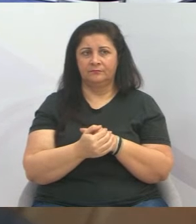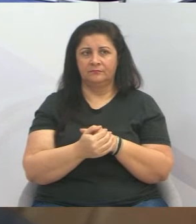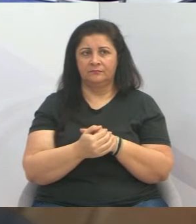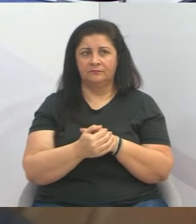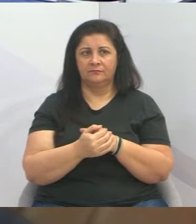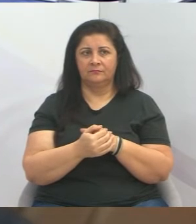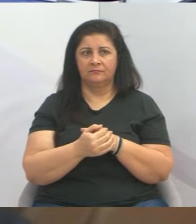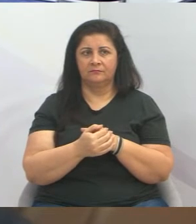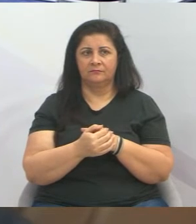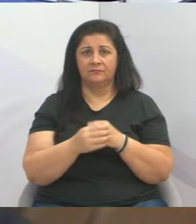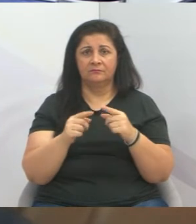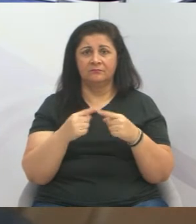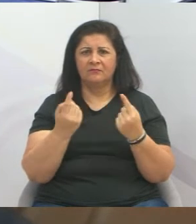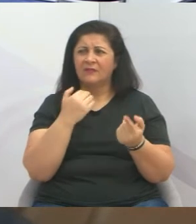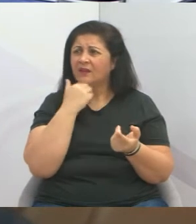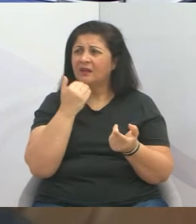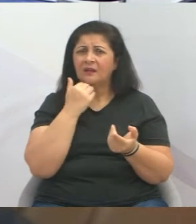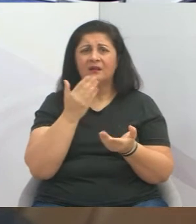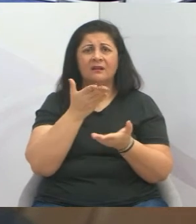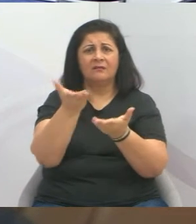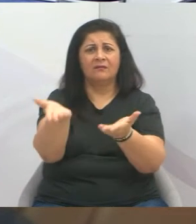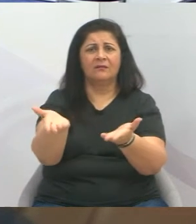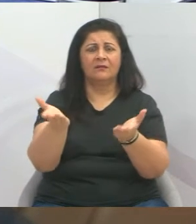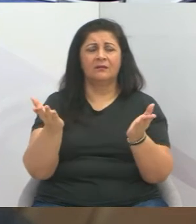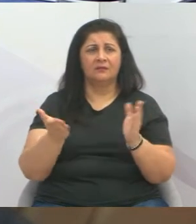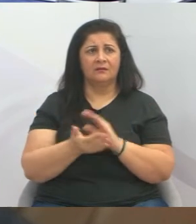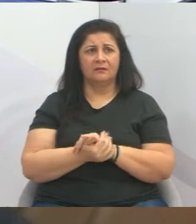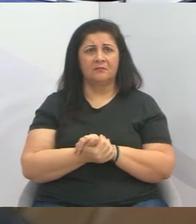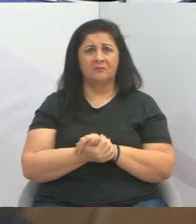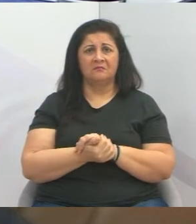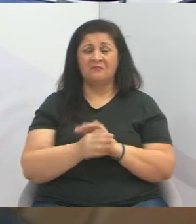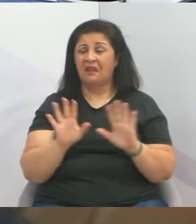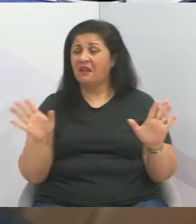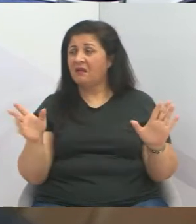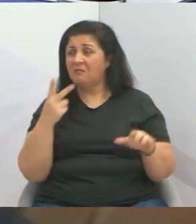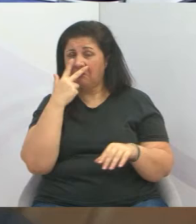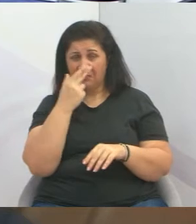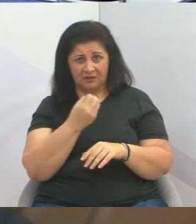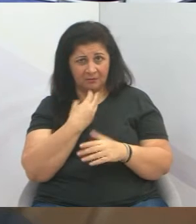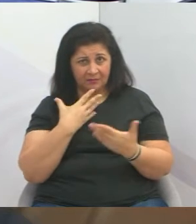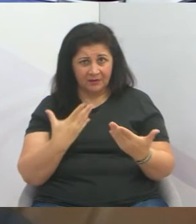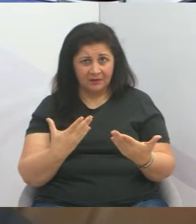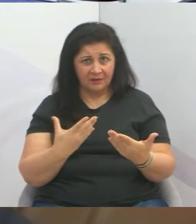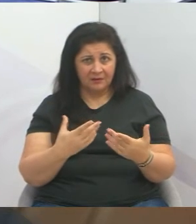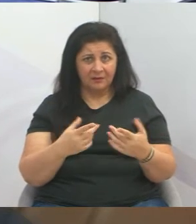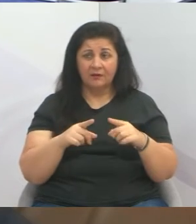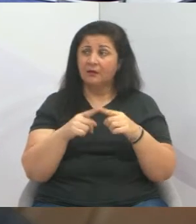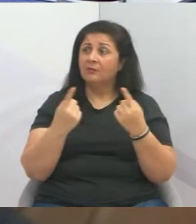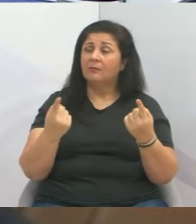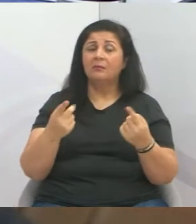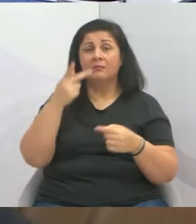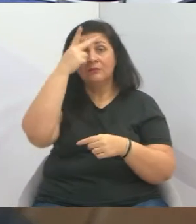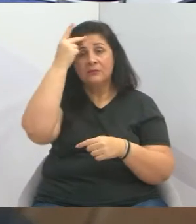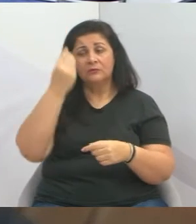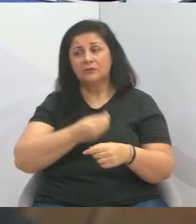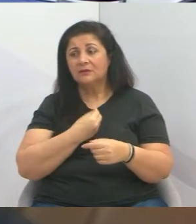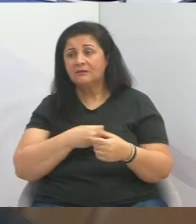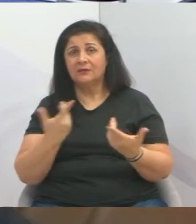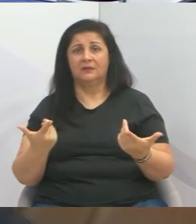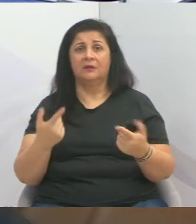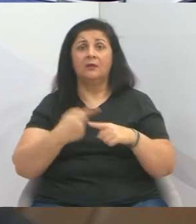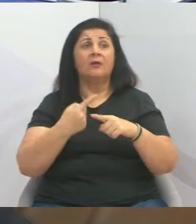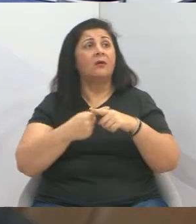eles não vai ele não vai lá não vai lá tia tudo bem para eles e também para um morador que